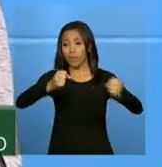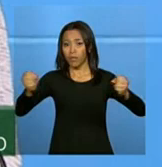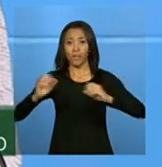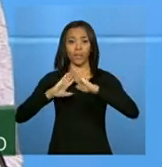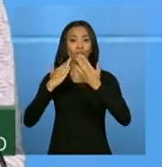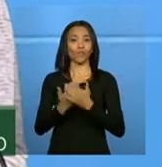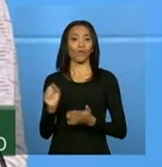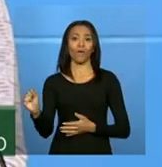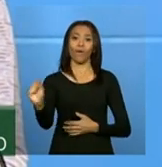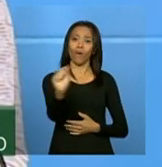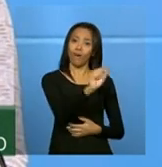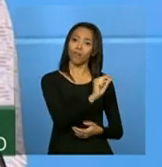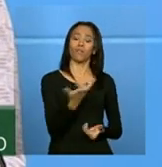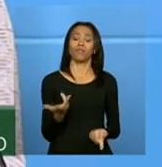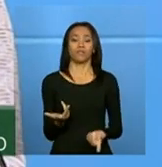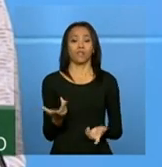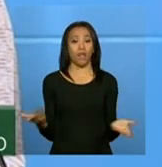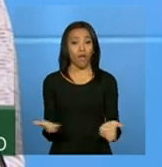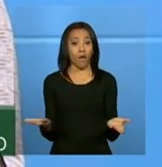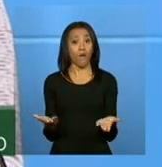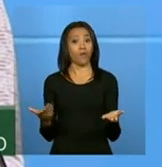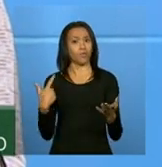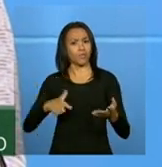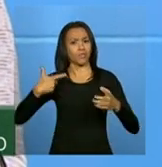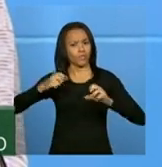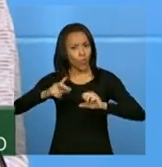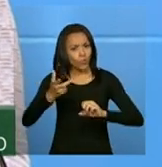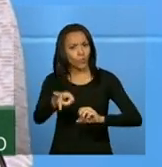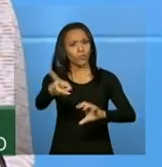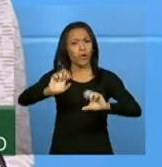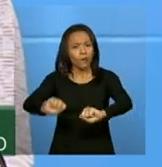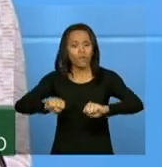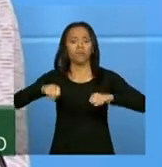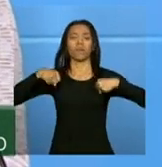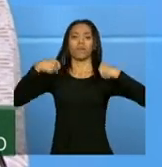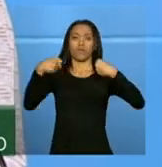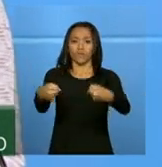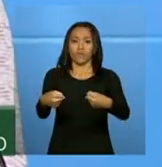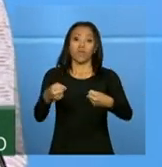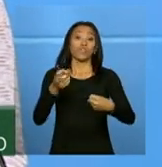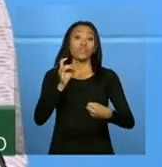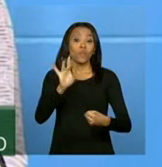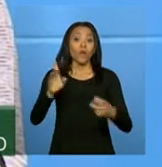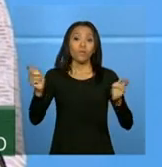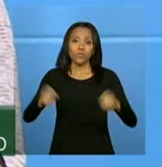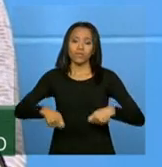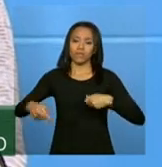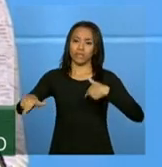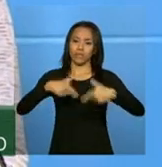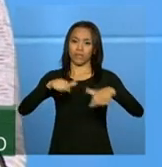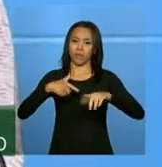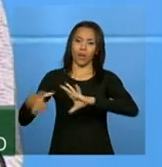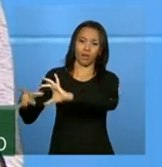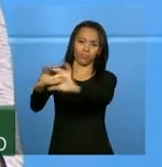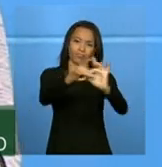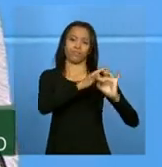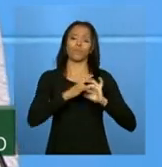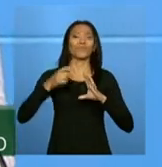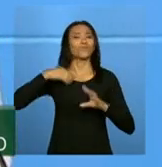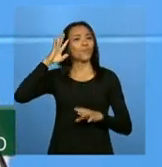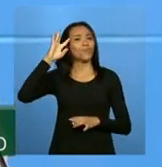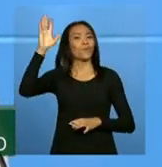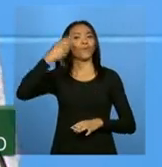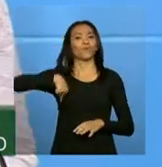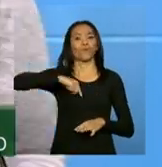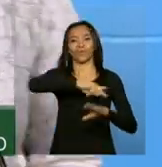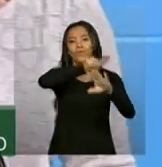E precisamos, então, agora reforçar esse sentido. E só assim nós vamos poder trabalhar conjuntamente para que os sonhos de nossos países